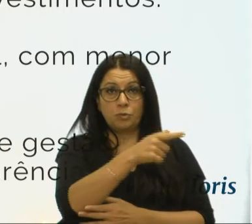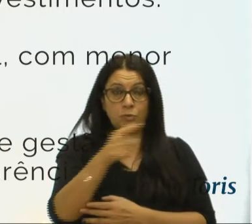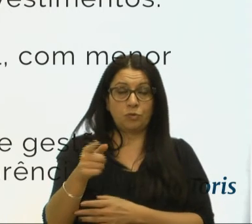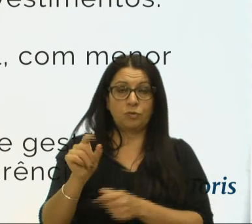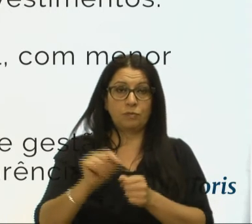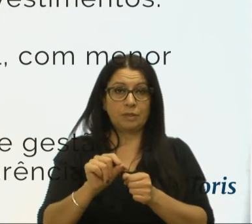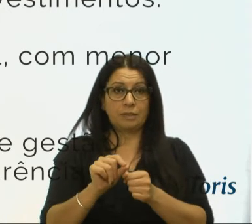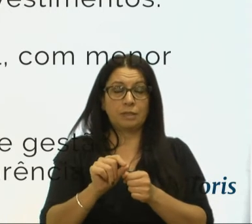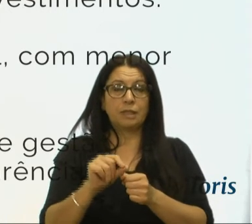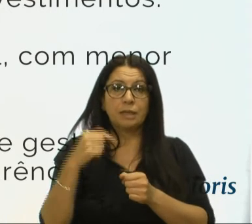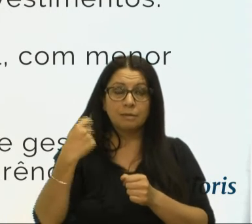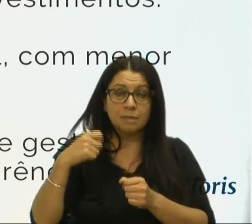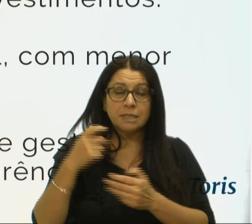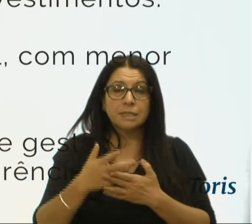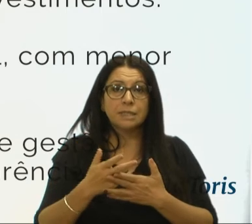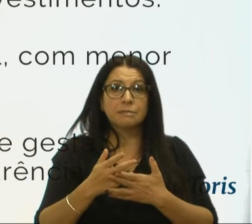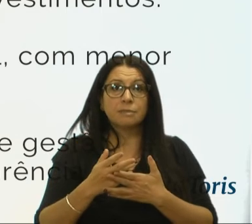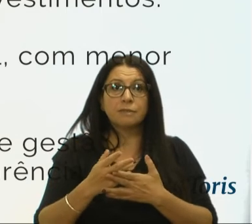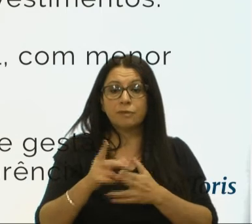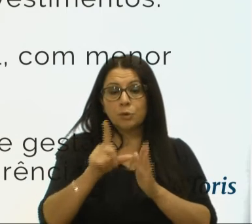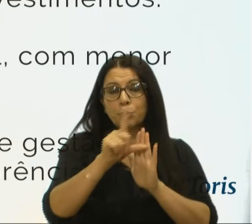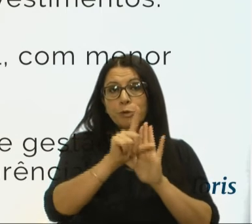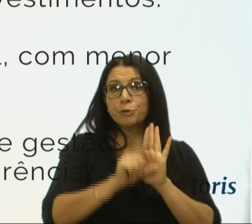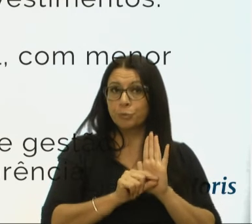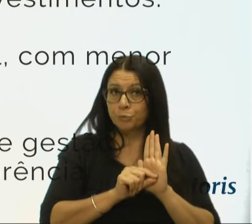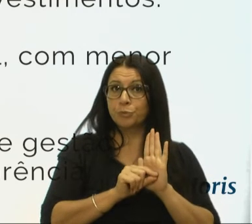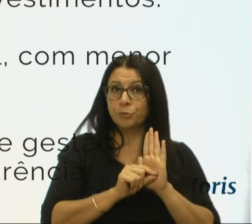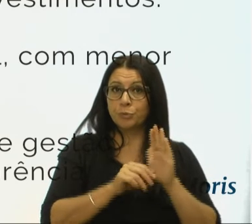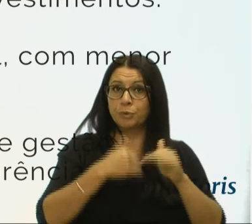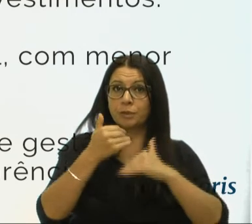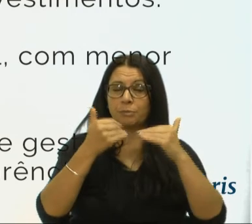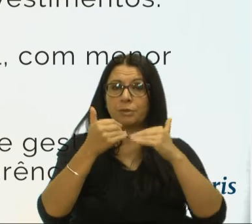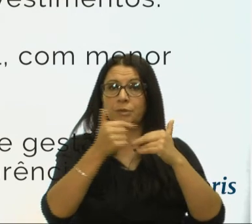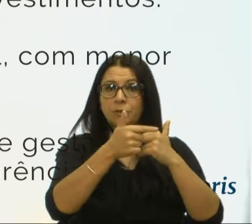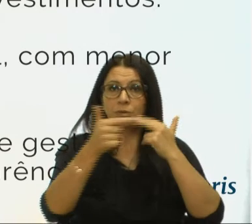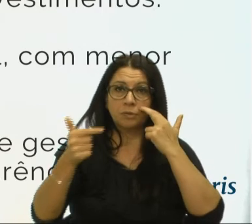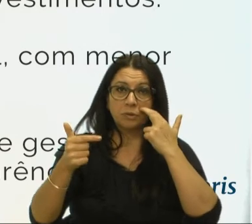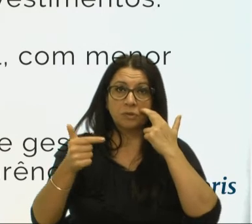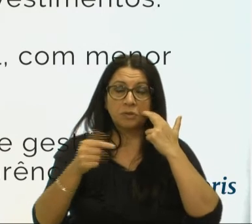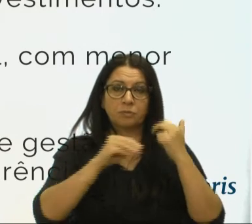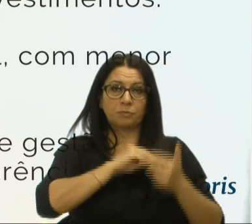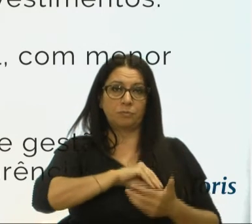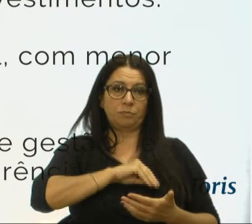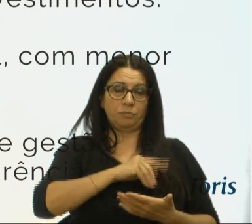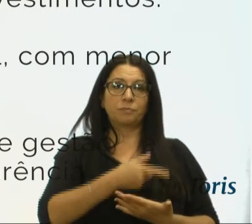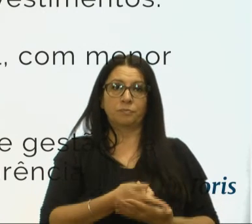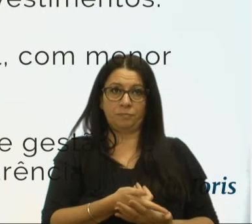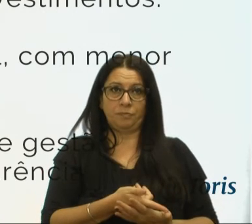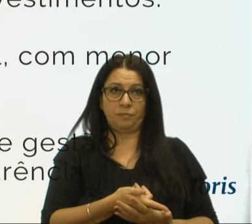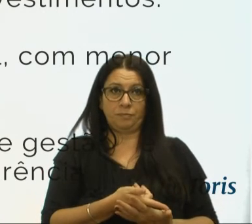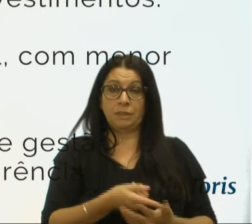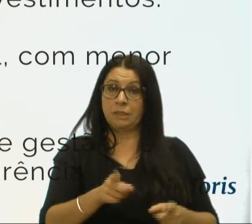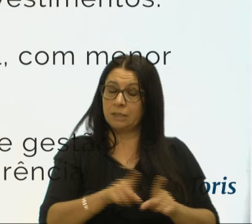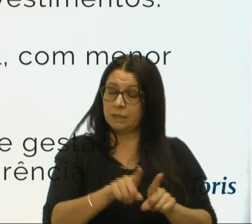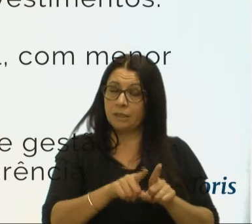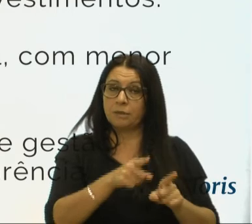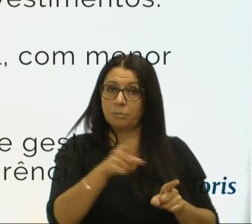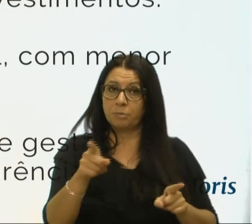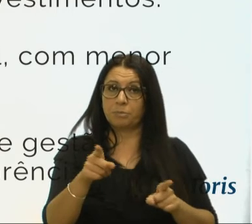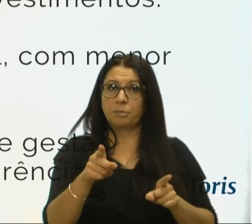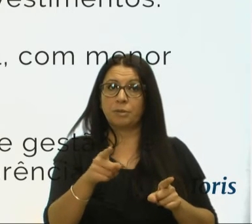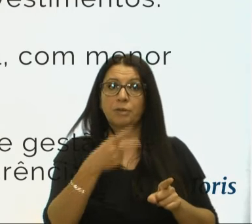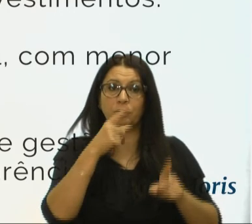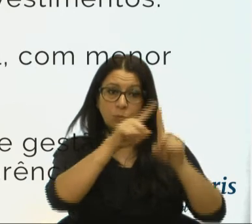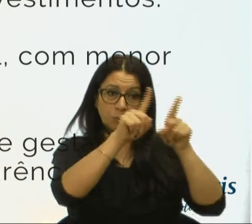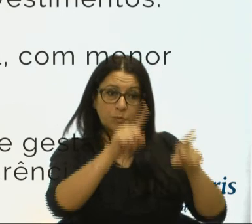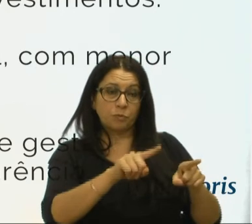feito, precisava haver uma redução no crescimento vegetativo da folha, que é essa questão, inclusive, que o vereador citou